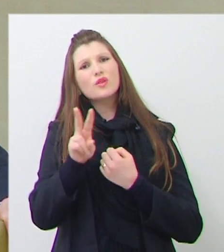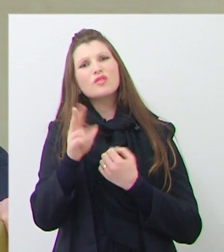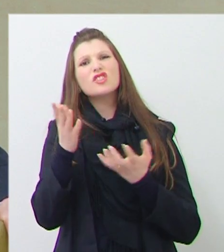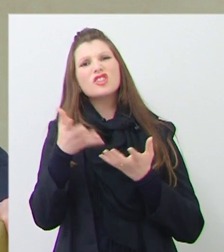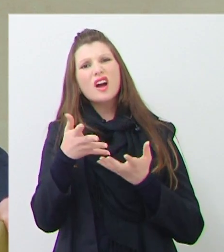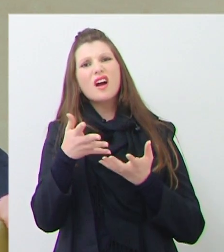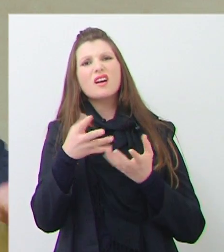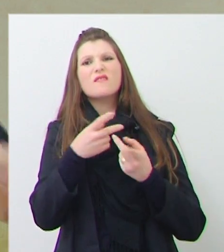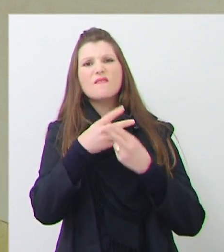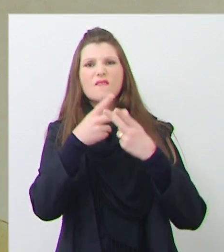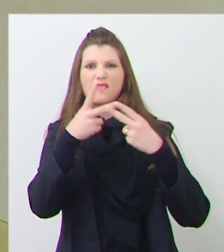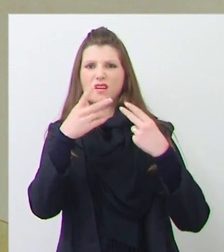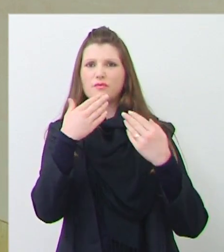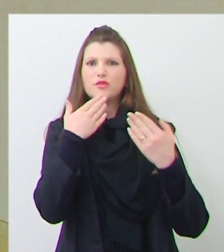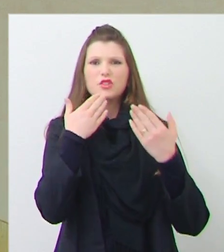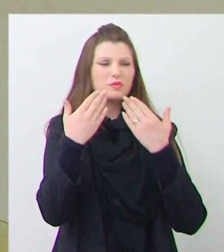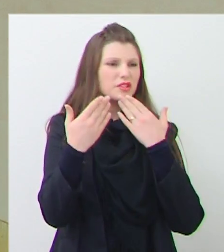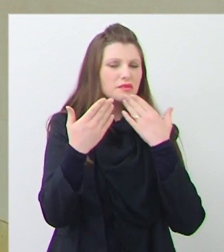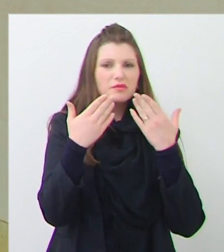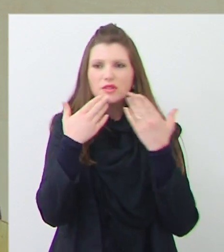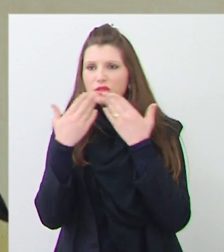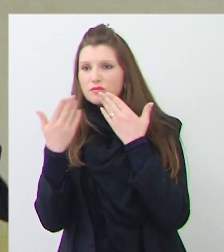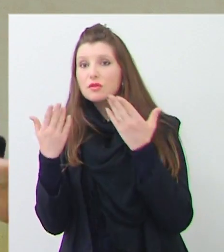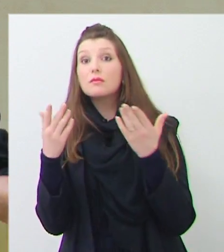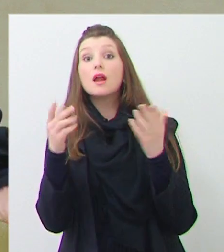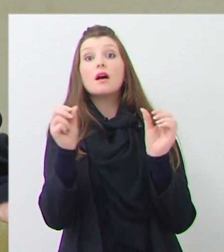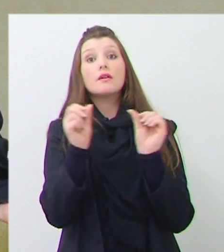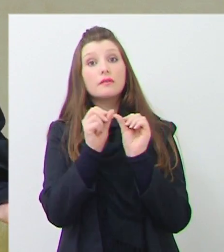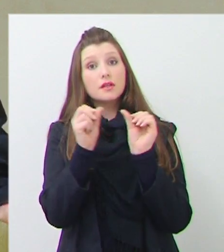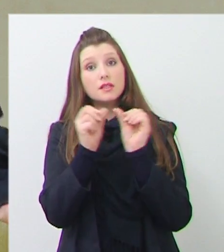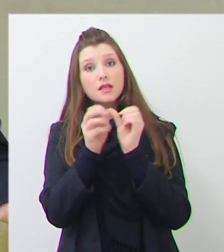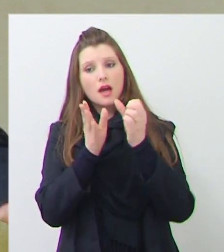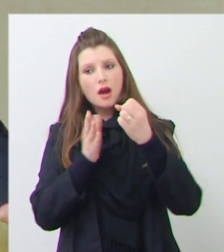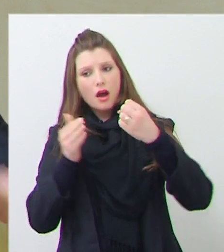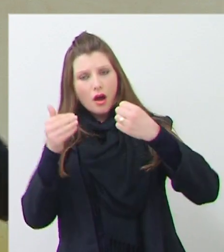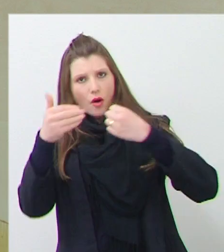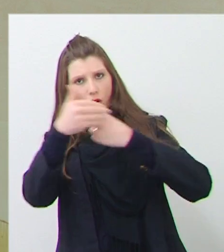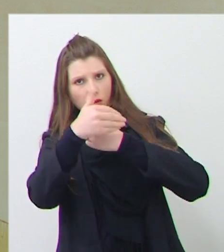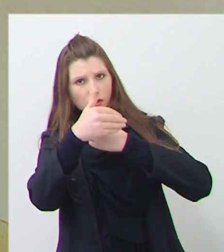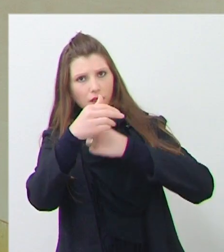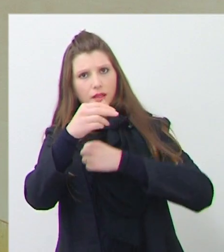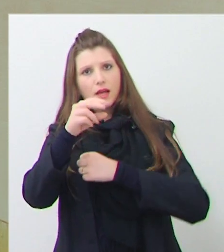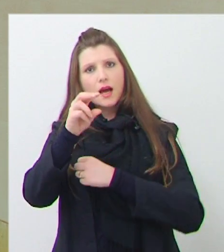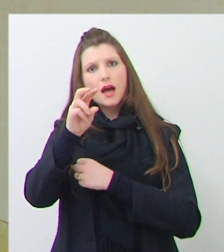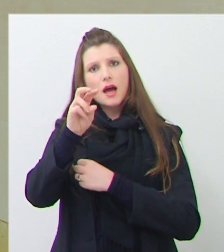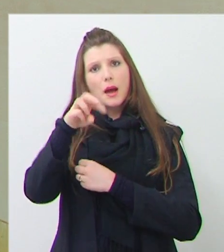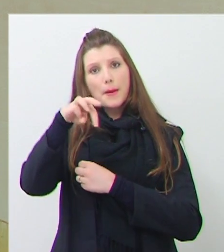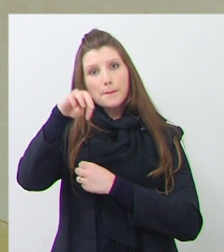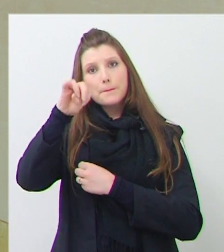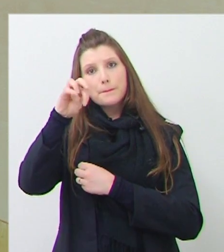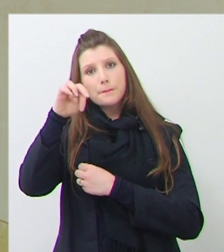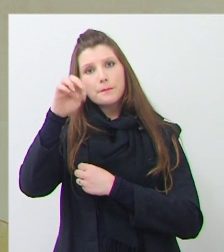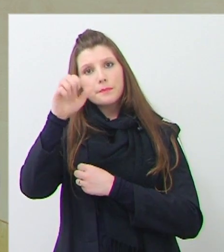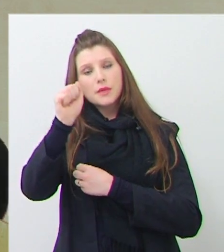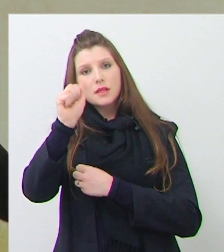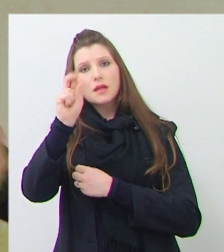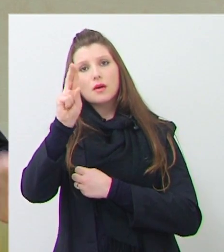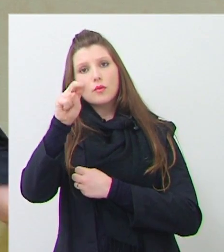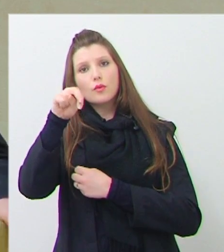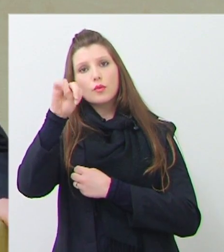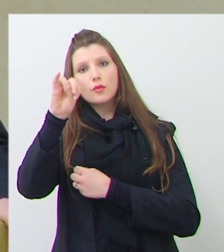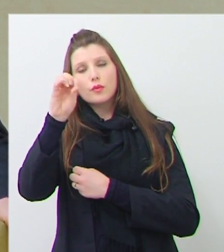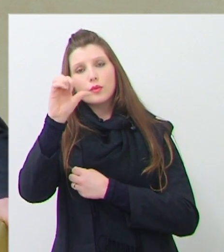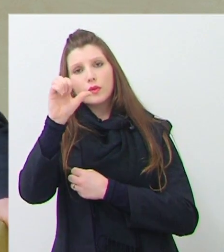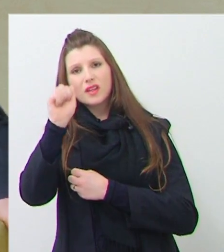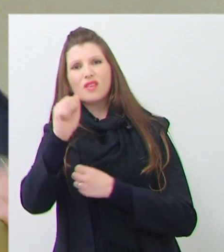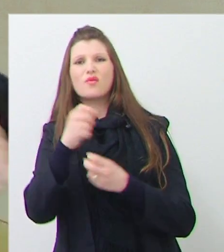pedidos para se construir aquela rótula lá na Mina União, que é subida para o Morro da Cruz. Vários vereadores